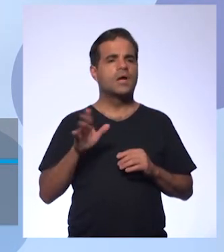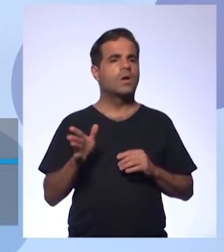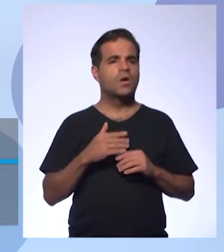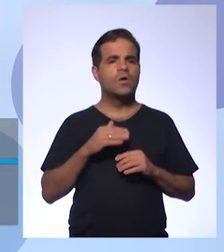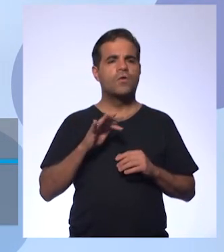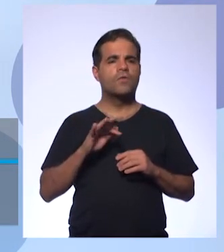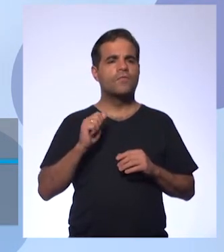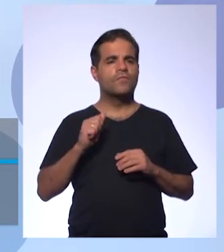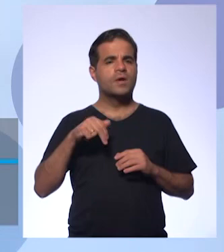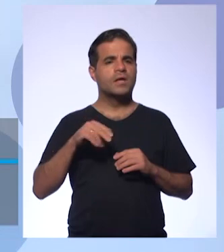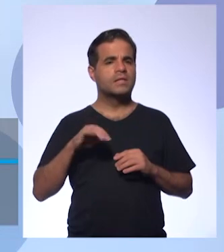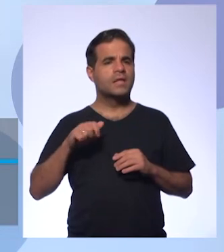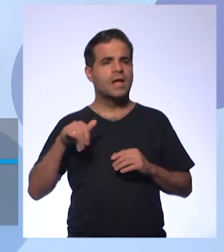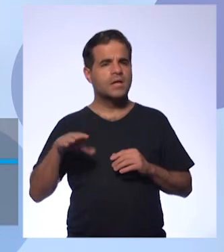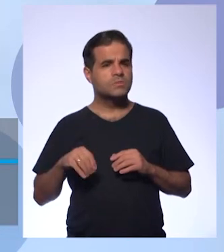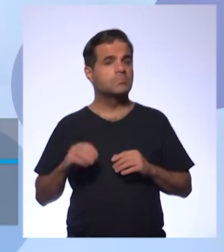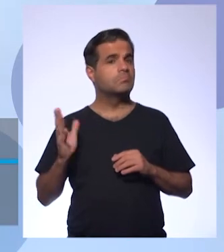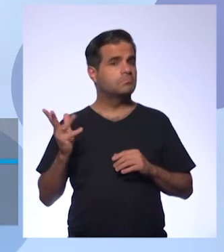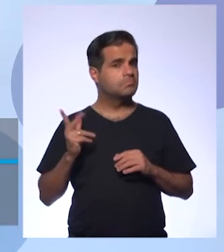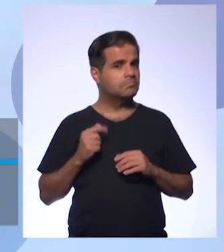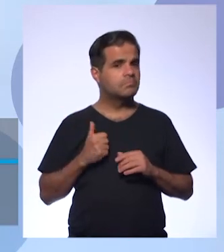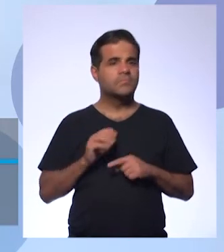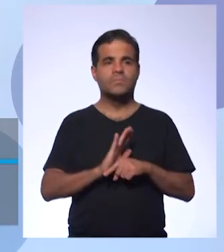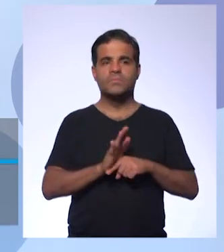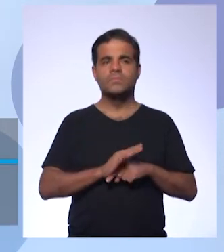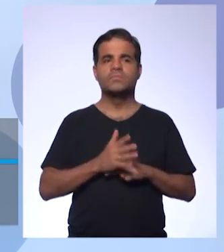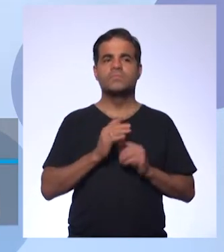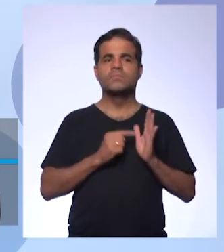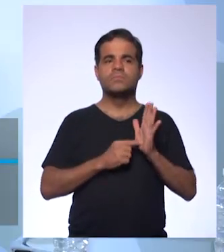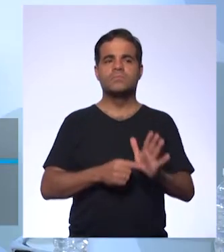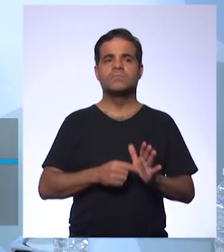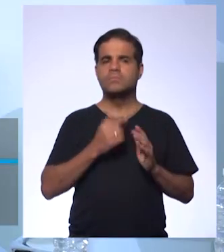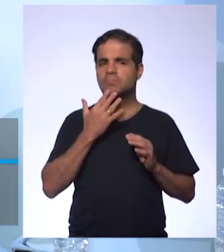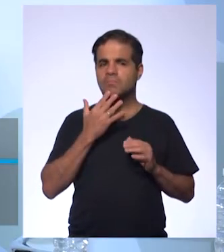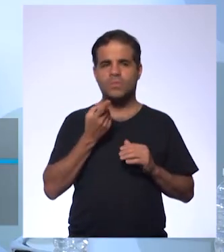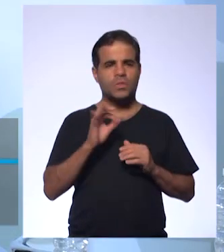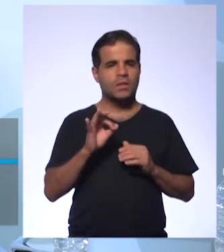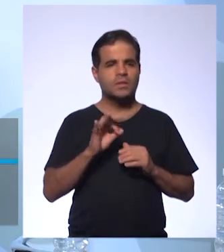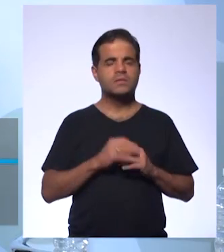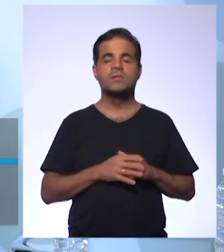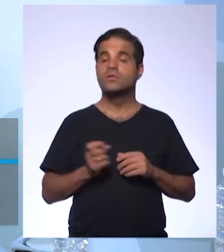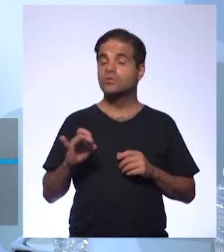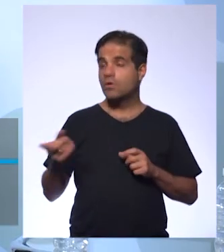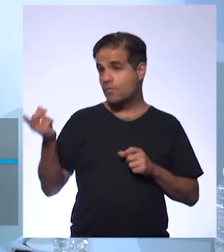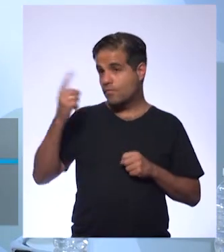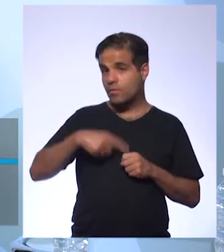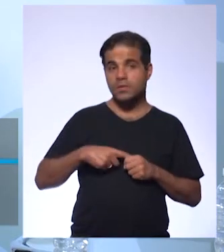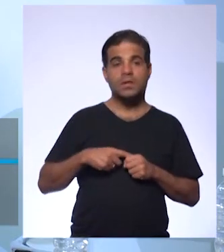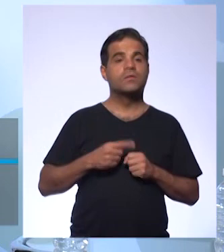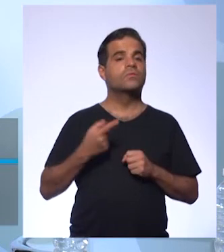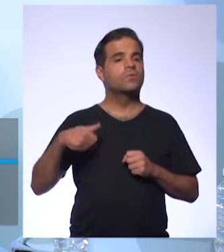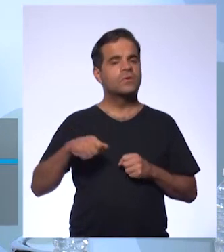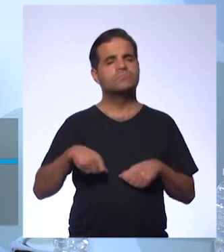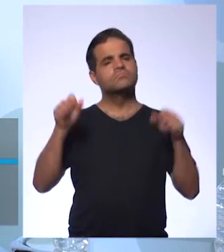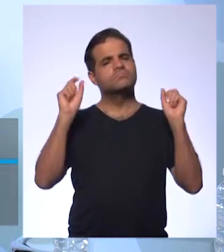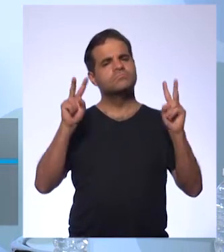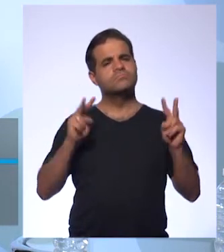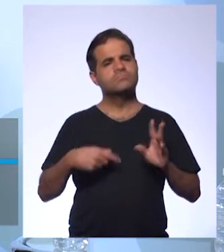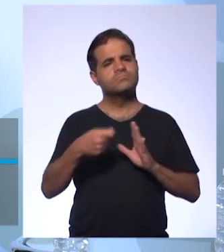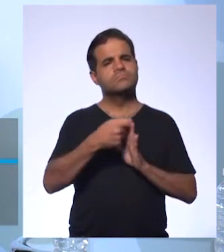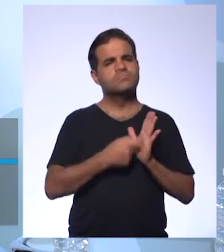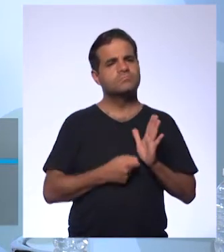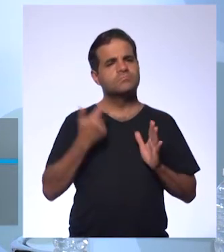Capitão Fantástico, espetacular esse filme, indicação, nota 10. Gente, então, só voltando, a gente está vendo resenha